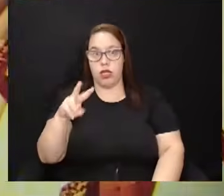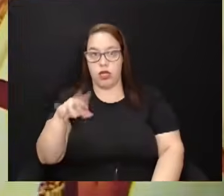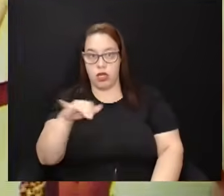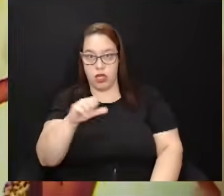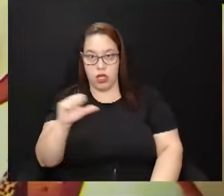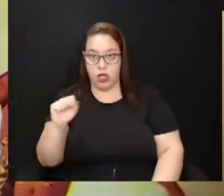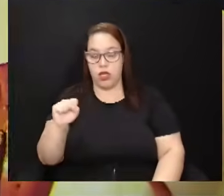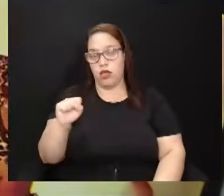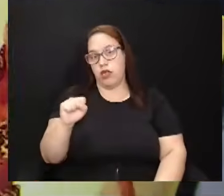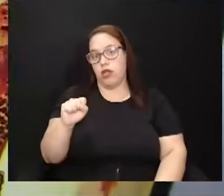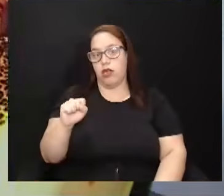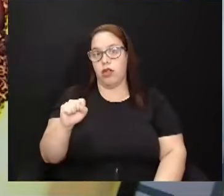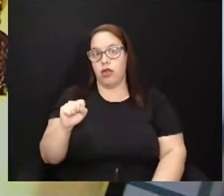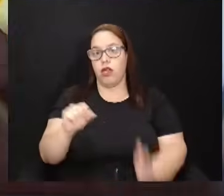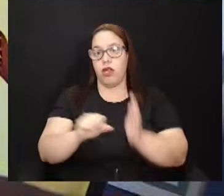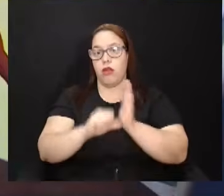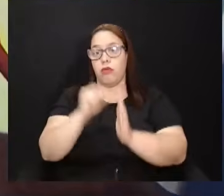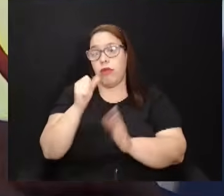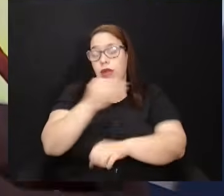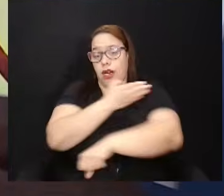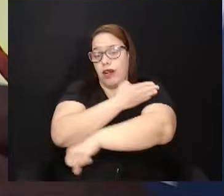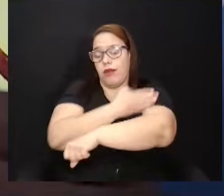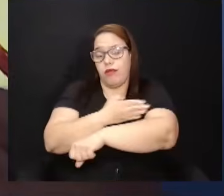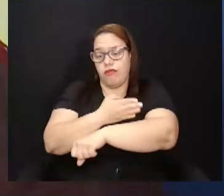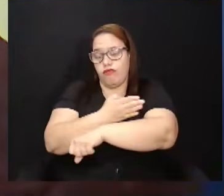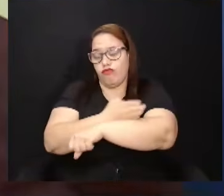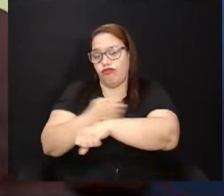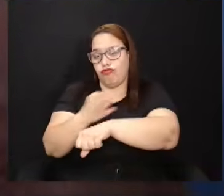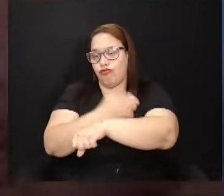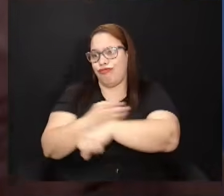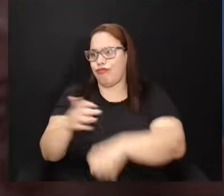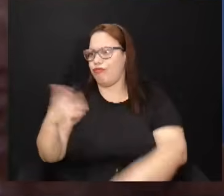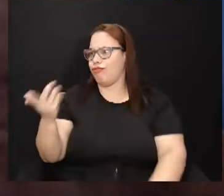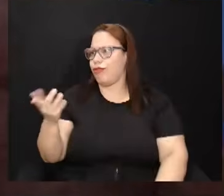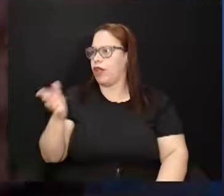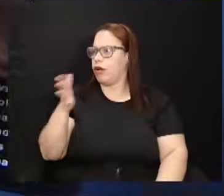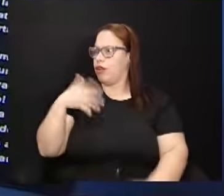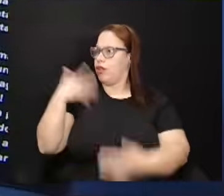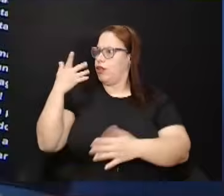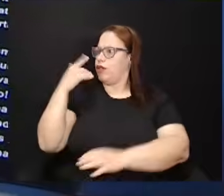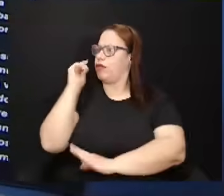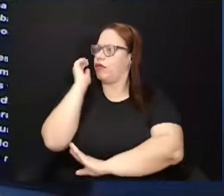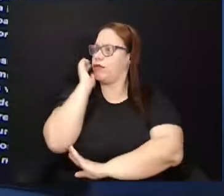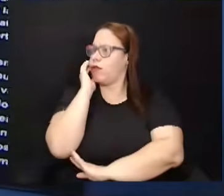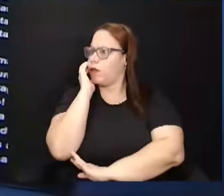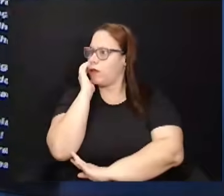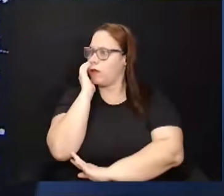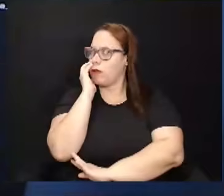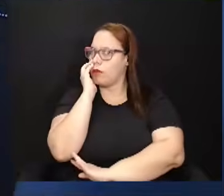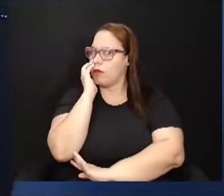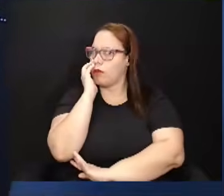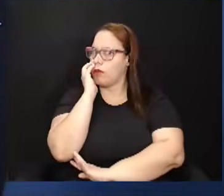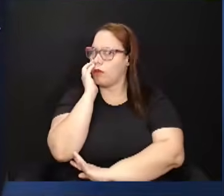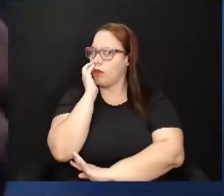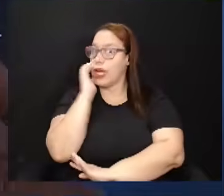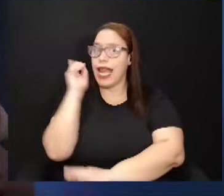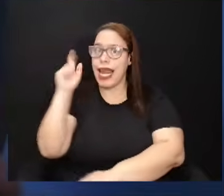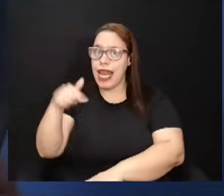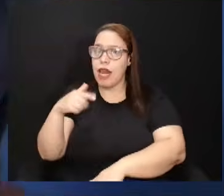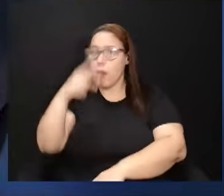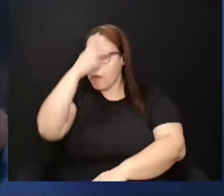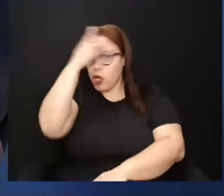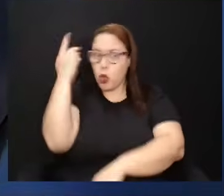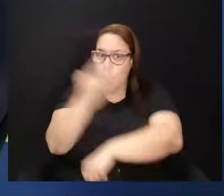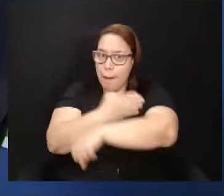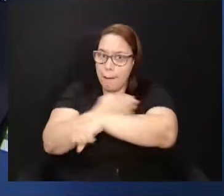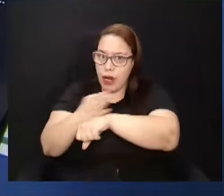que ele era branco. Aquilo me surpreendeu. Falei assim, caramba, ele era branco, sangue espanhol e